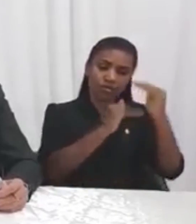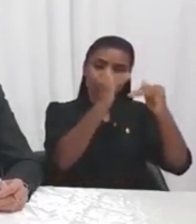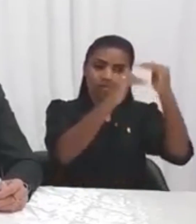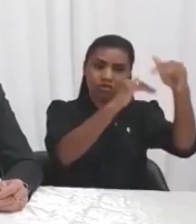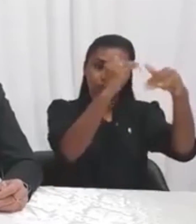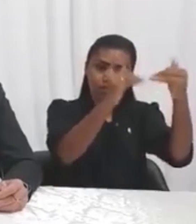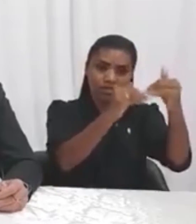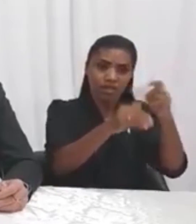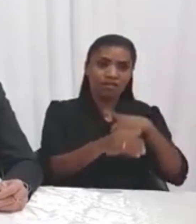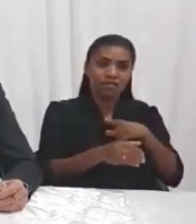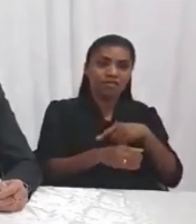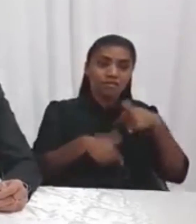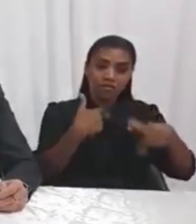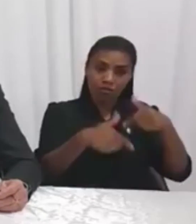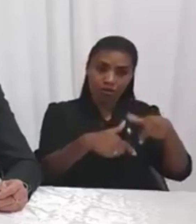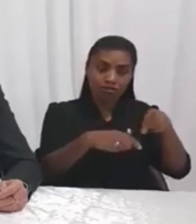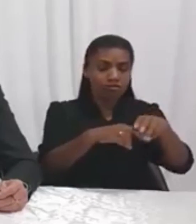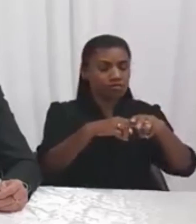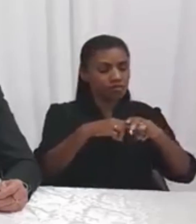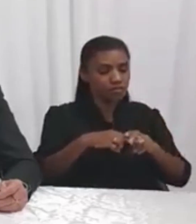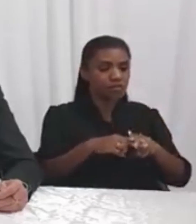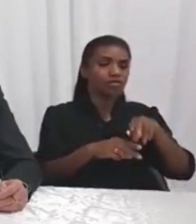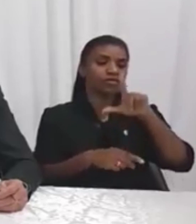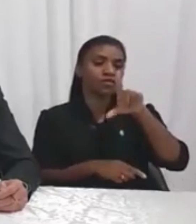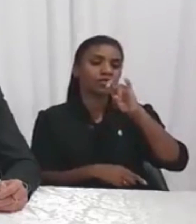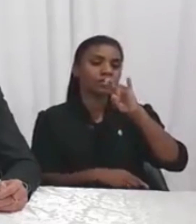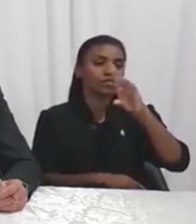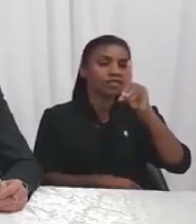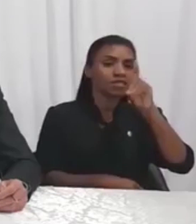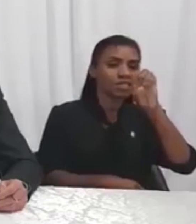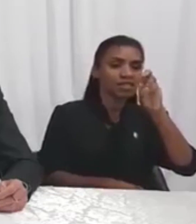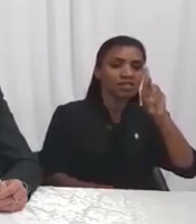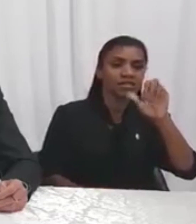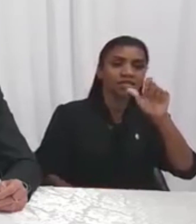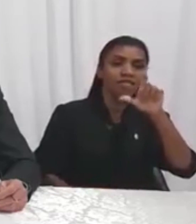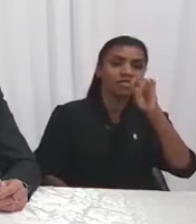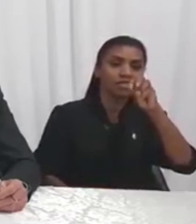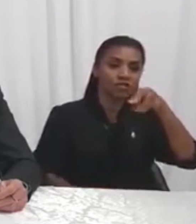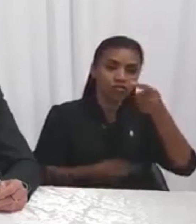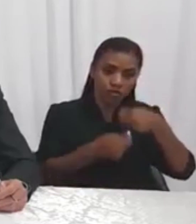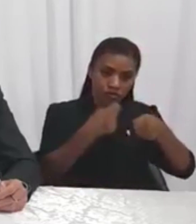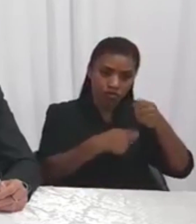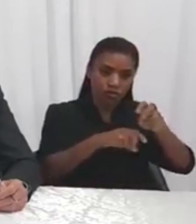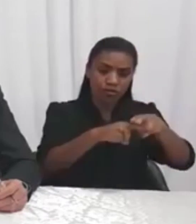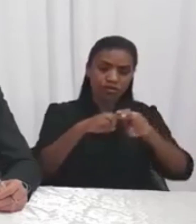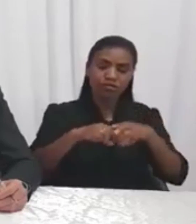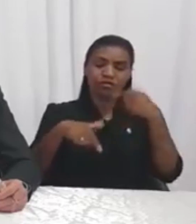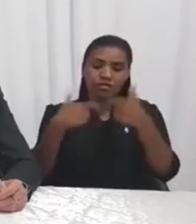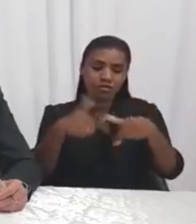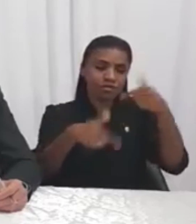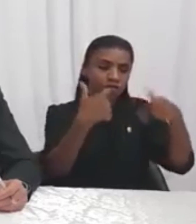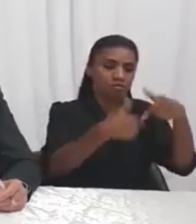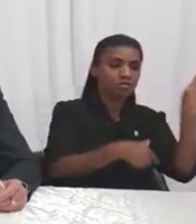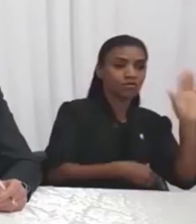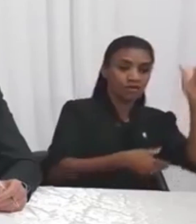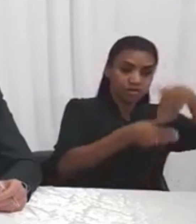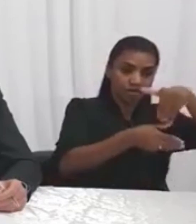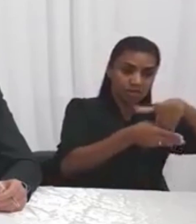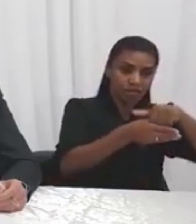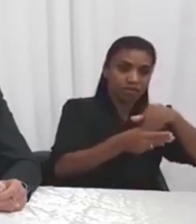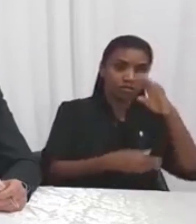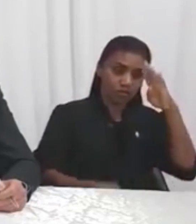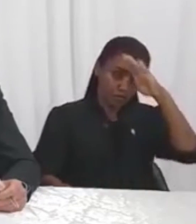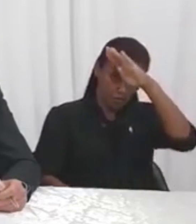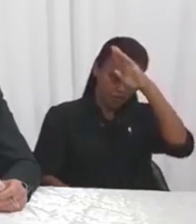desenvolver, gerar emprego através do liberalismo econômico. Foi por isso que nós tanto trabalhamos para a eleição do presidente